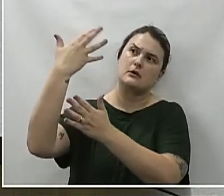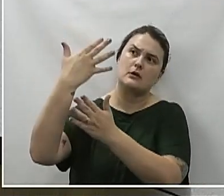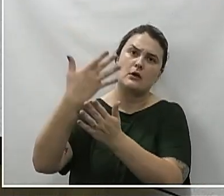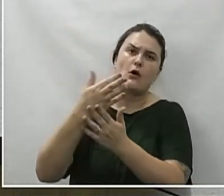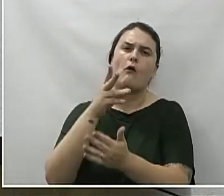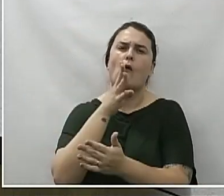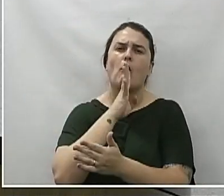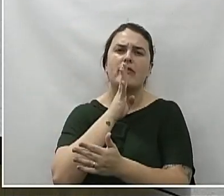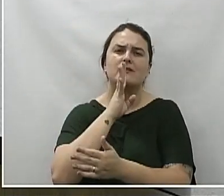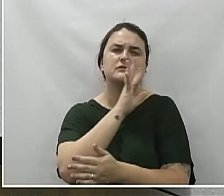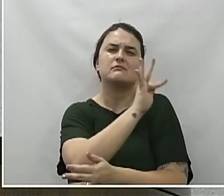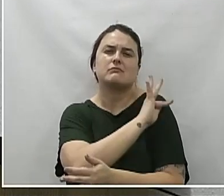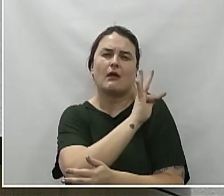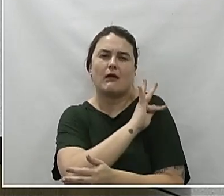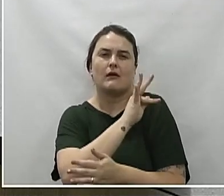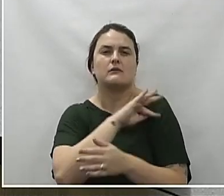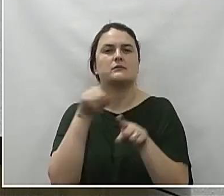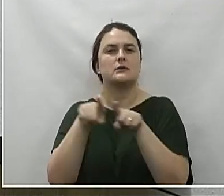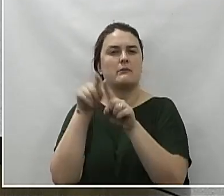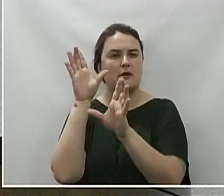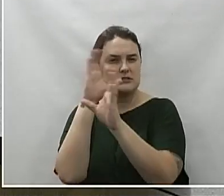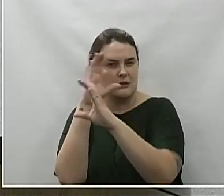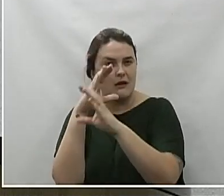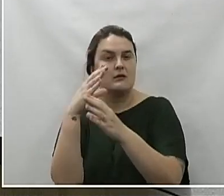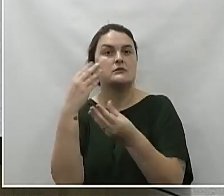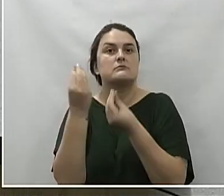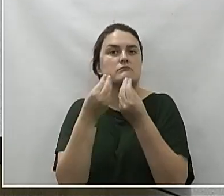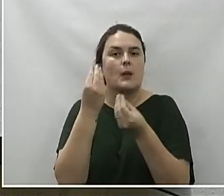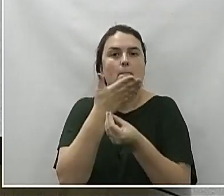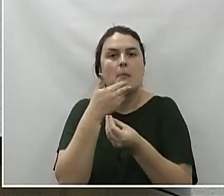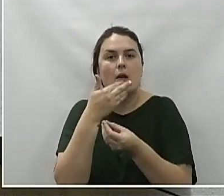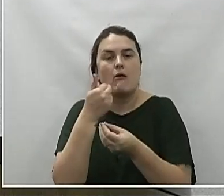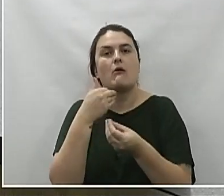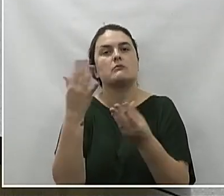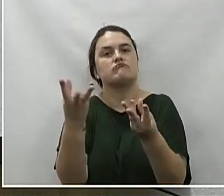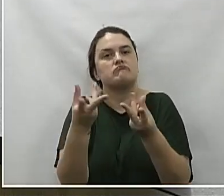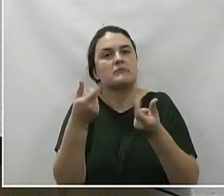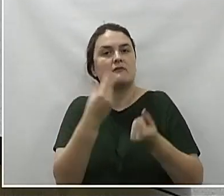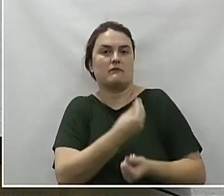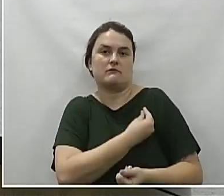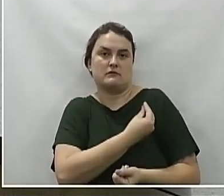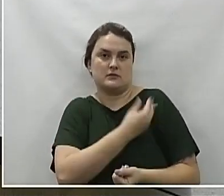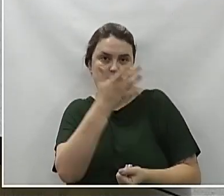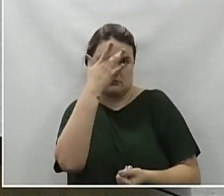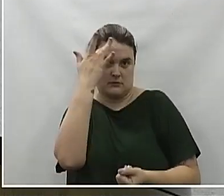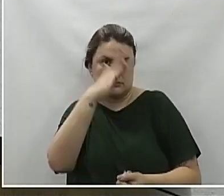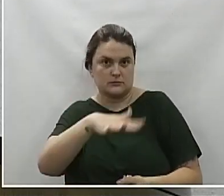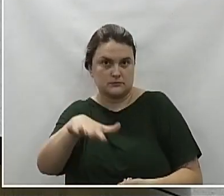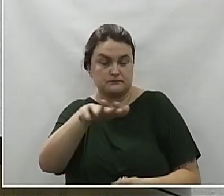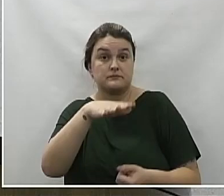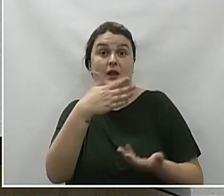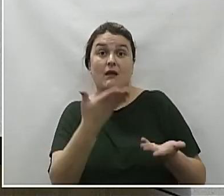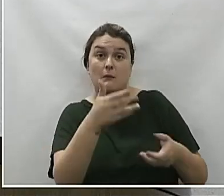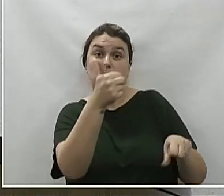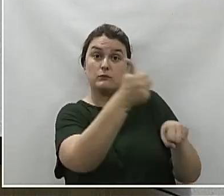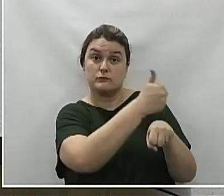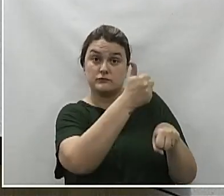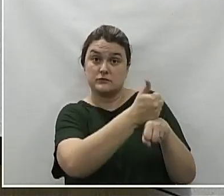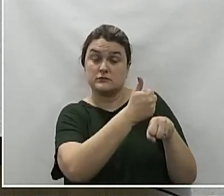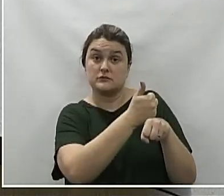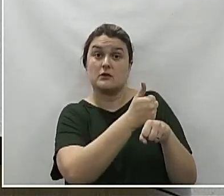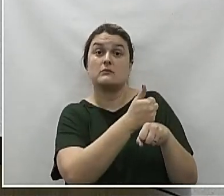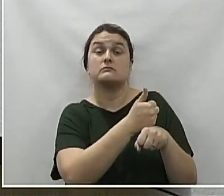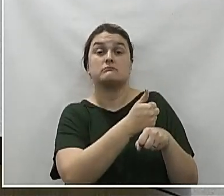conhecimentos técnicos e científicos colocados a serviço da melhoria da qualidade de vida do homem a profissão é